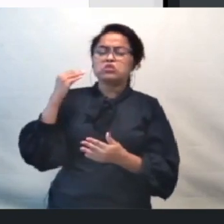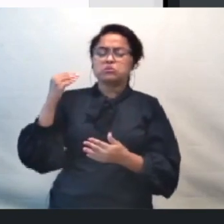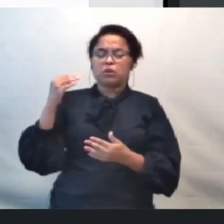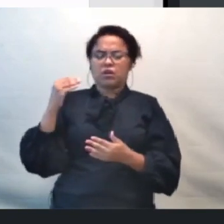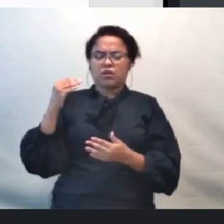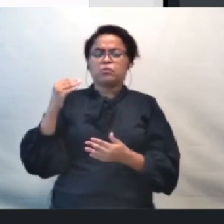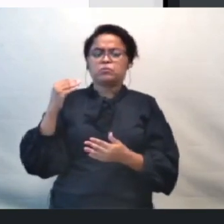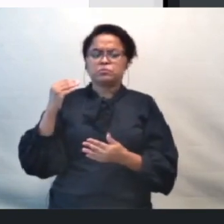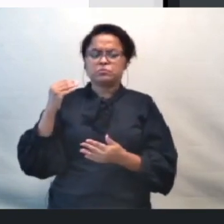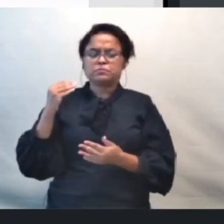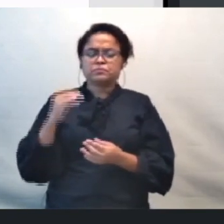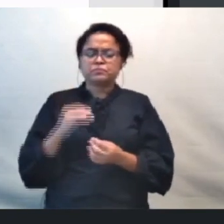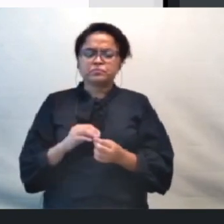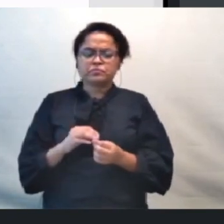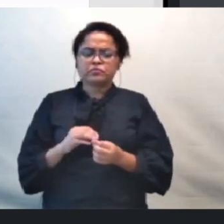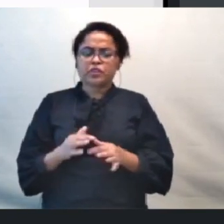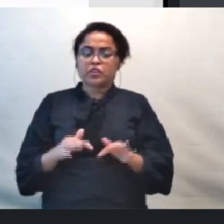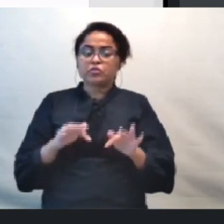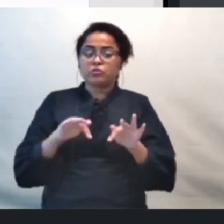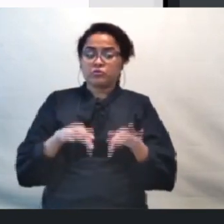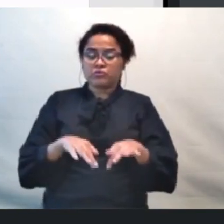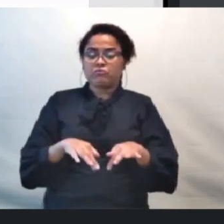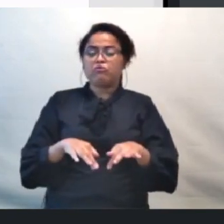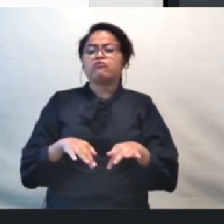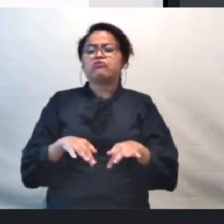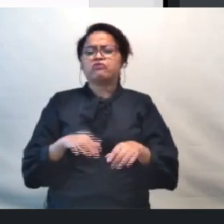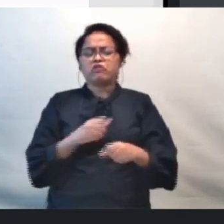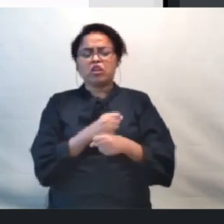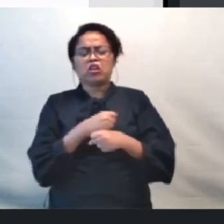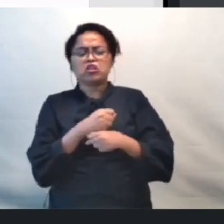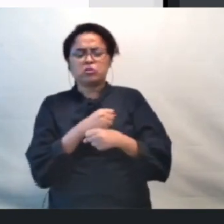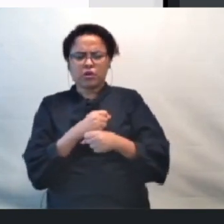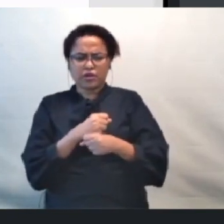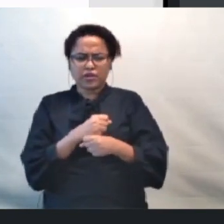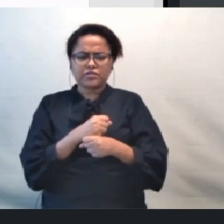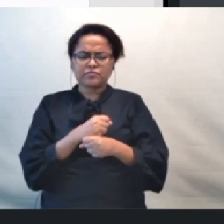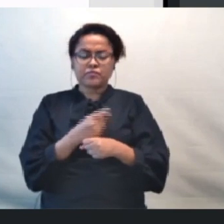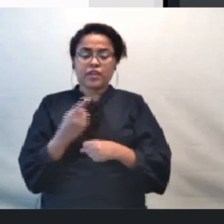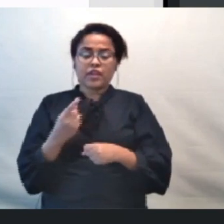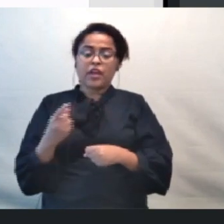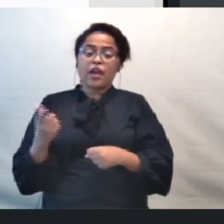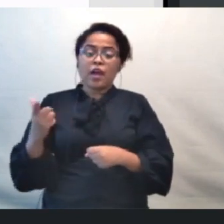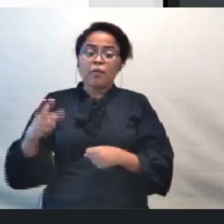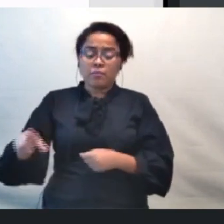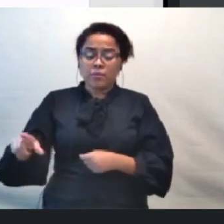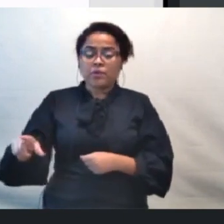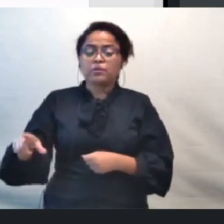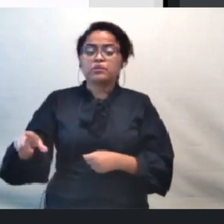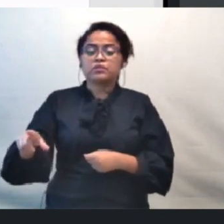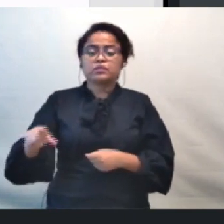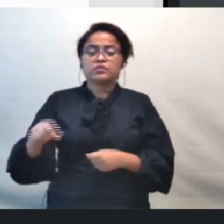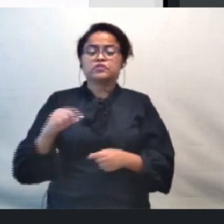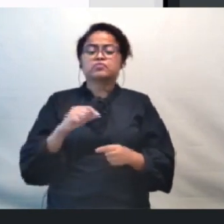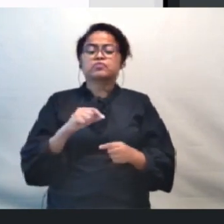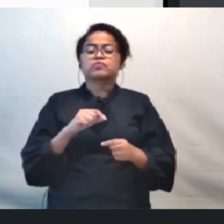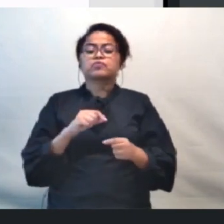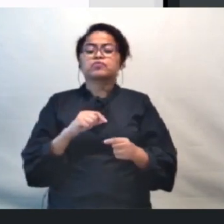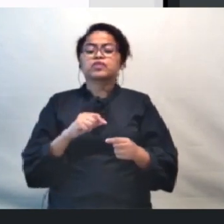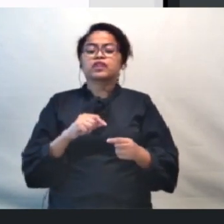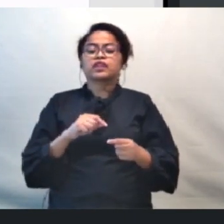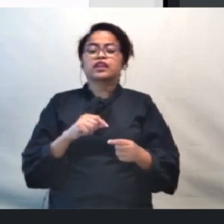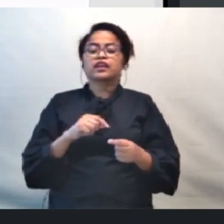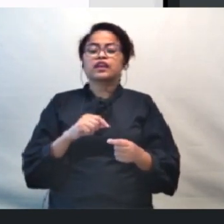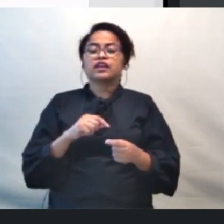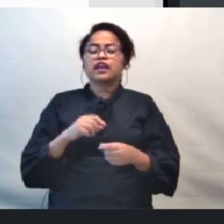39,66%, mas estava no final do ano. A próxima é a receita, a relação consolidada, a dívida